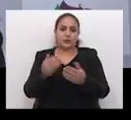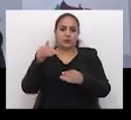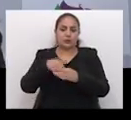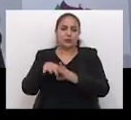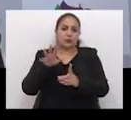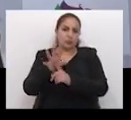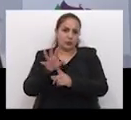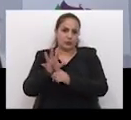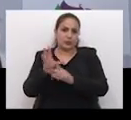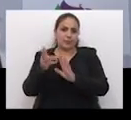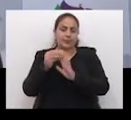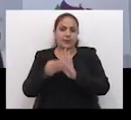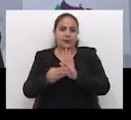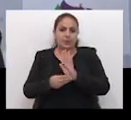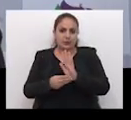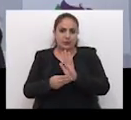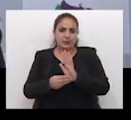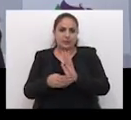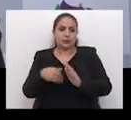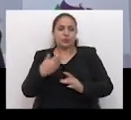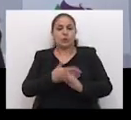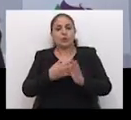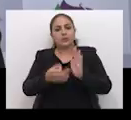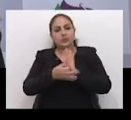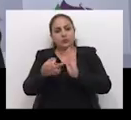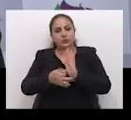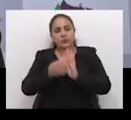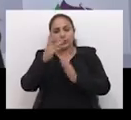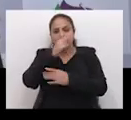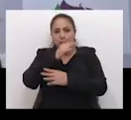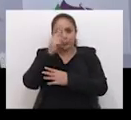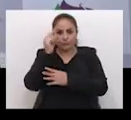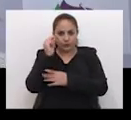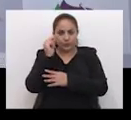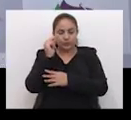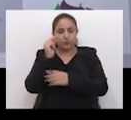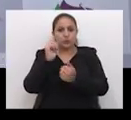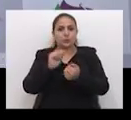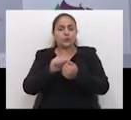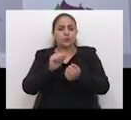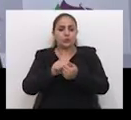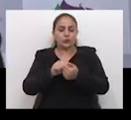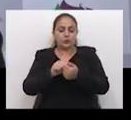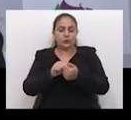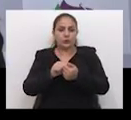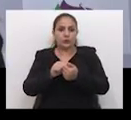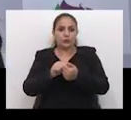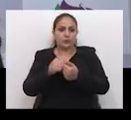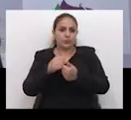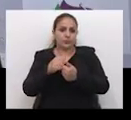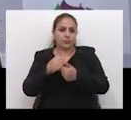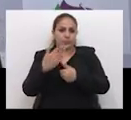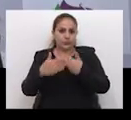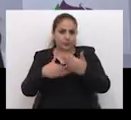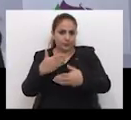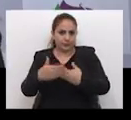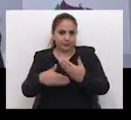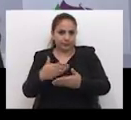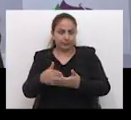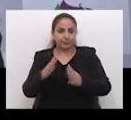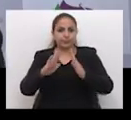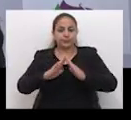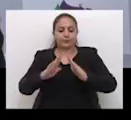emendas pelo colegiado de vereadores, nós estaremos indicando ao senhor prefeito, através de um procedimento